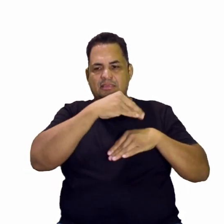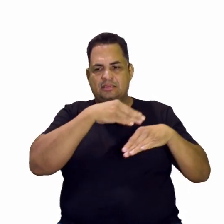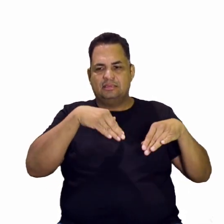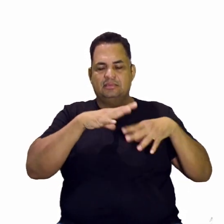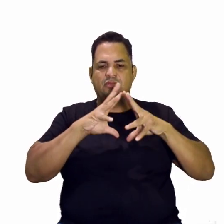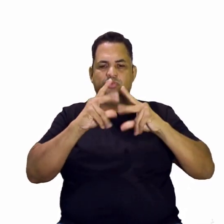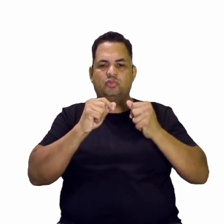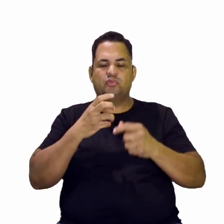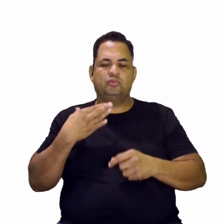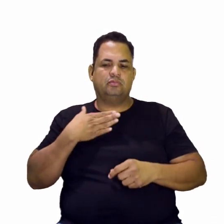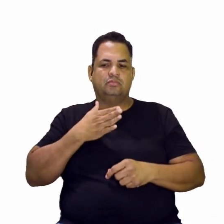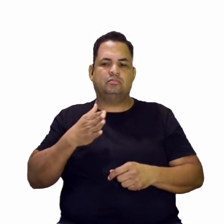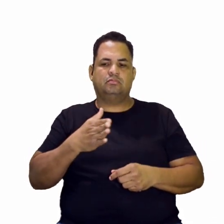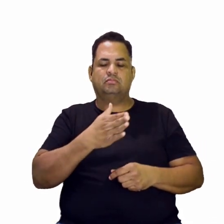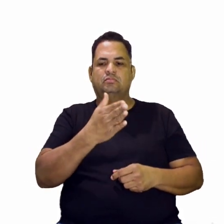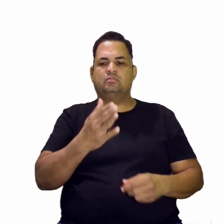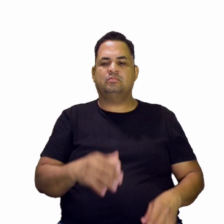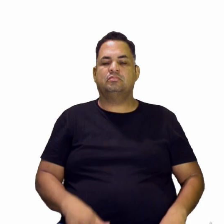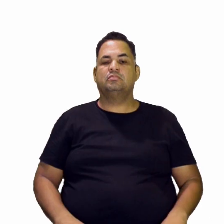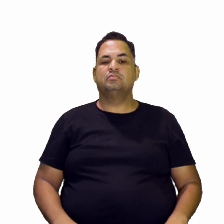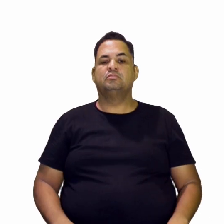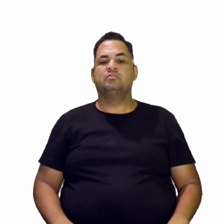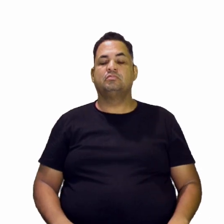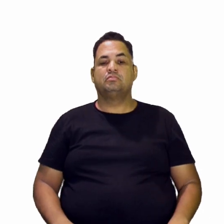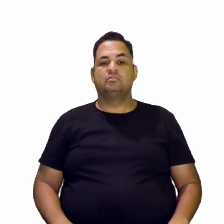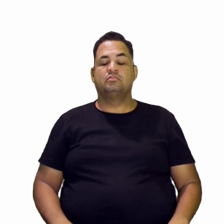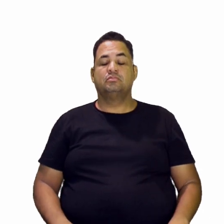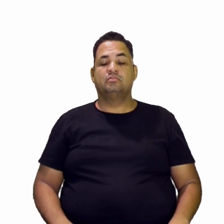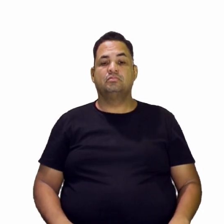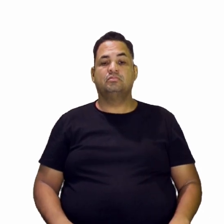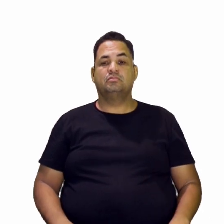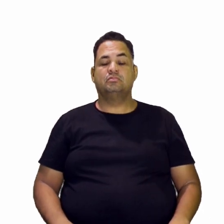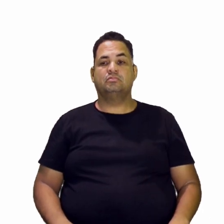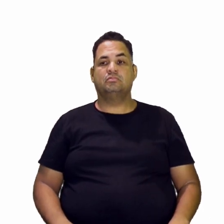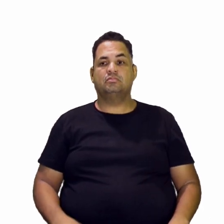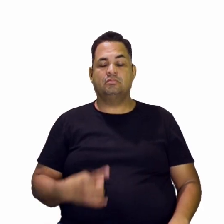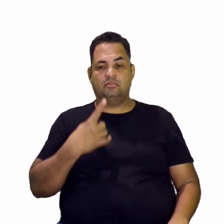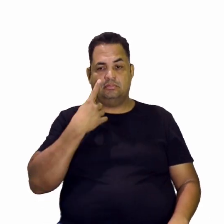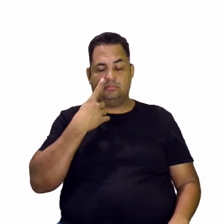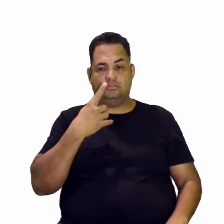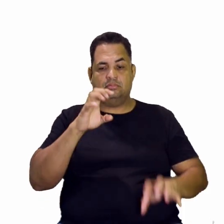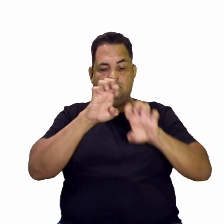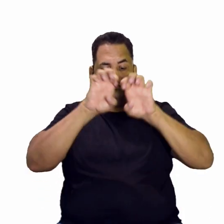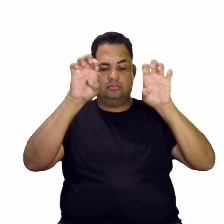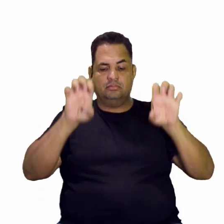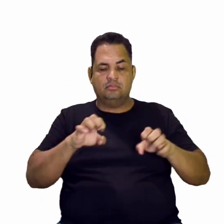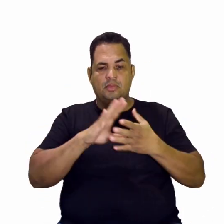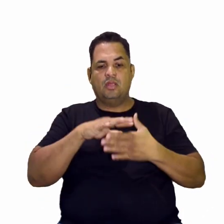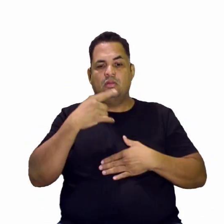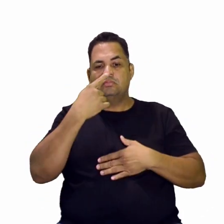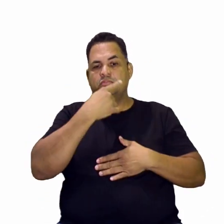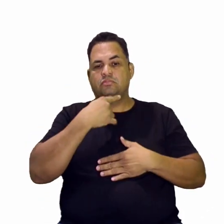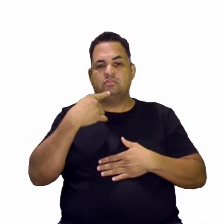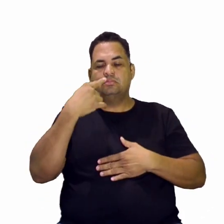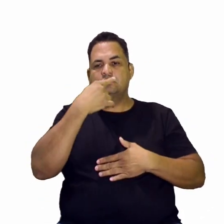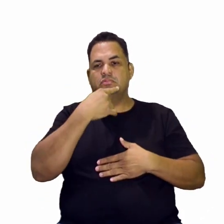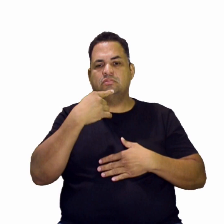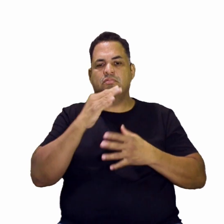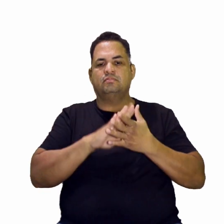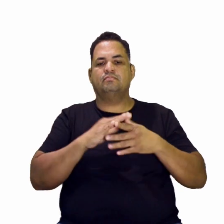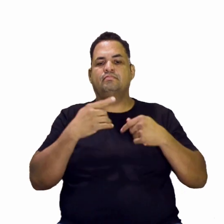o peixe, tá? Então a gente tem que observar bastante a estrutura bucal dos animais